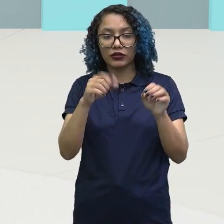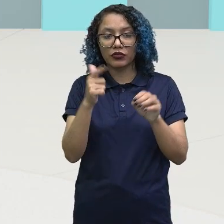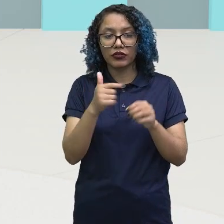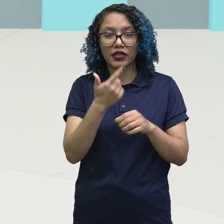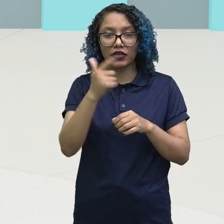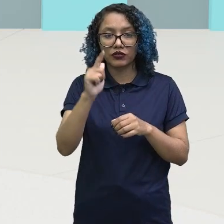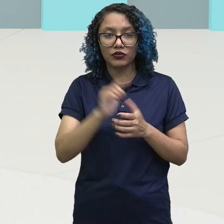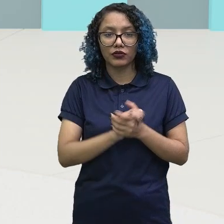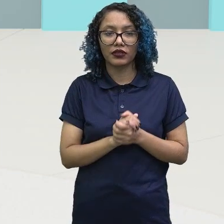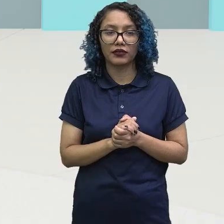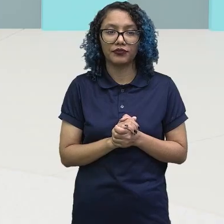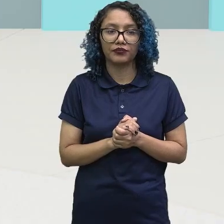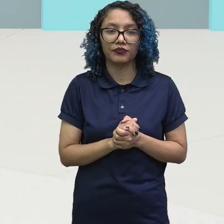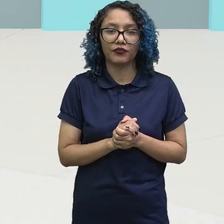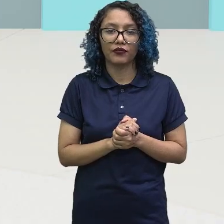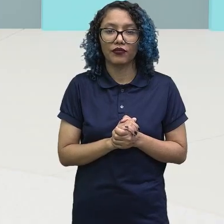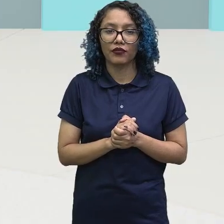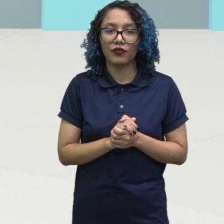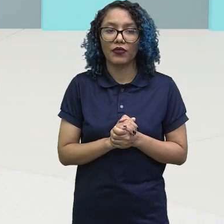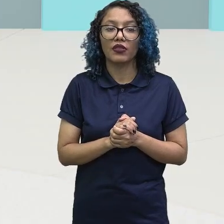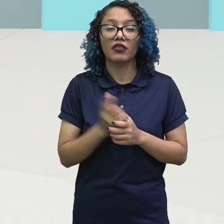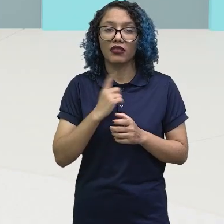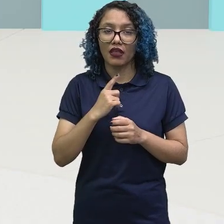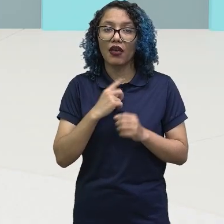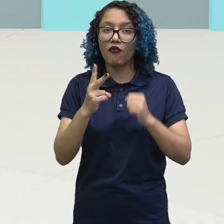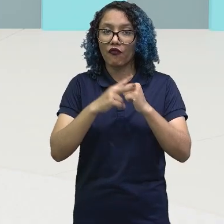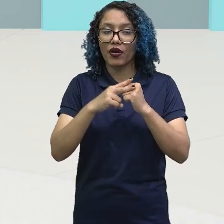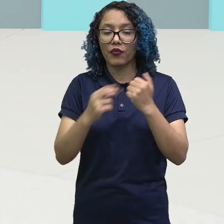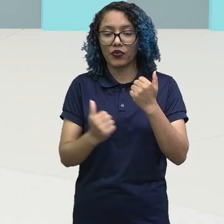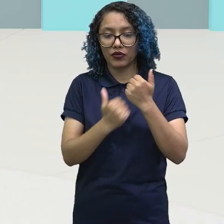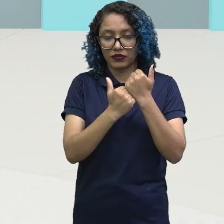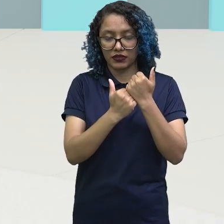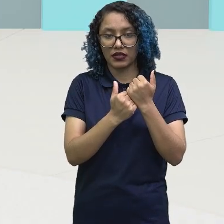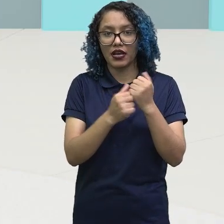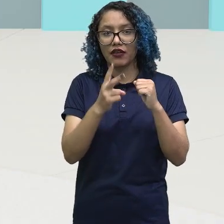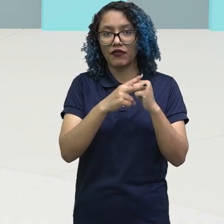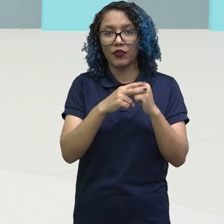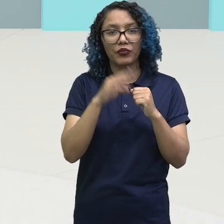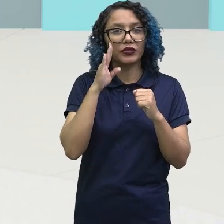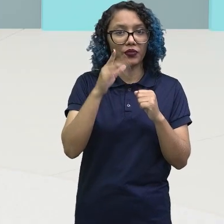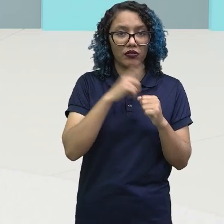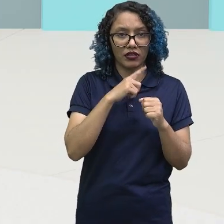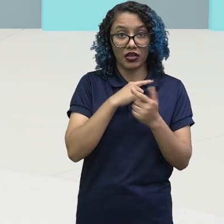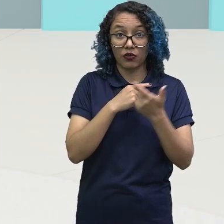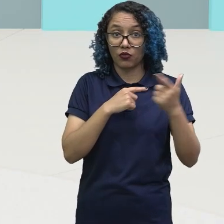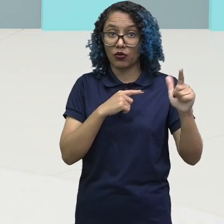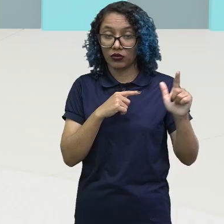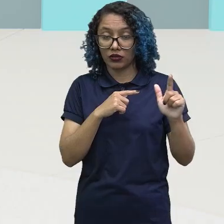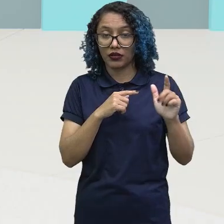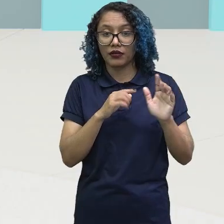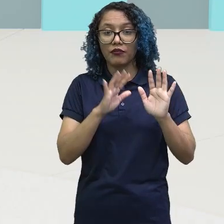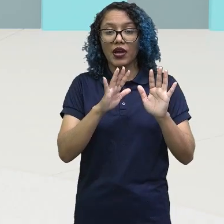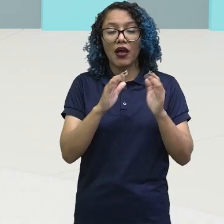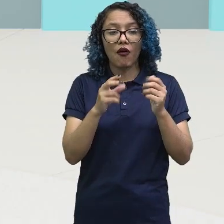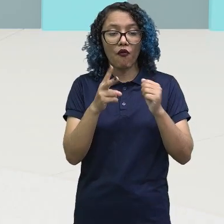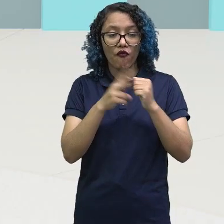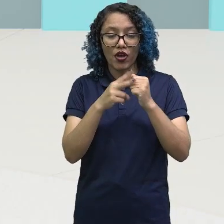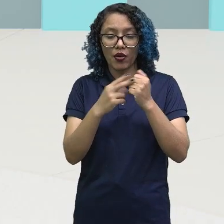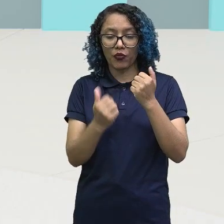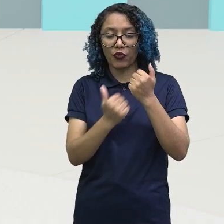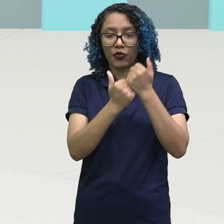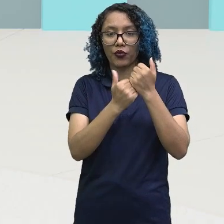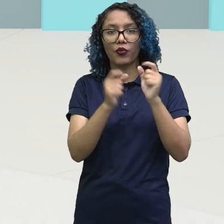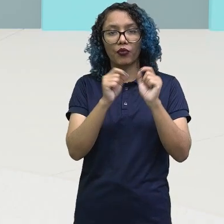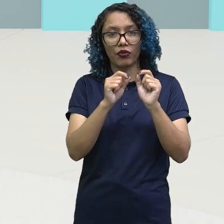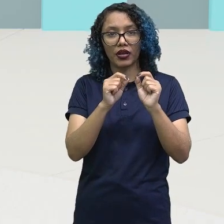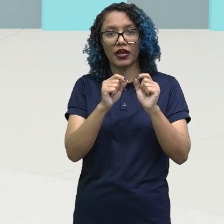quê? Por um verbo auxiliar, tá? E um verbo principal. Sendo que o verbo auxiliar é o que